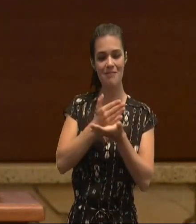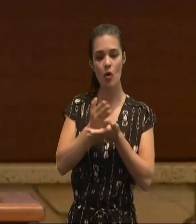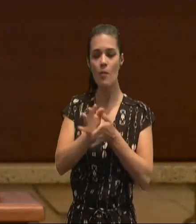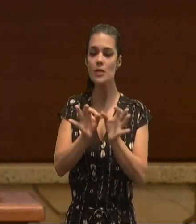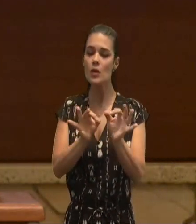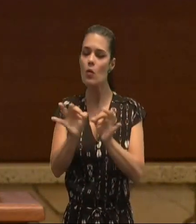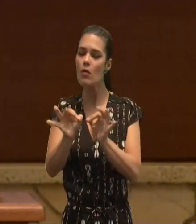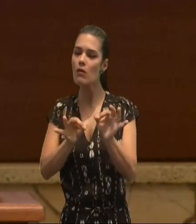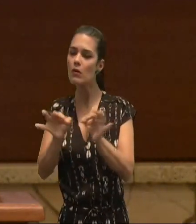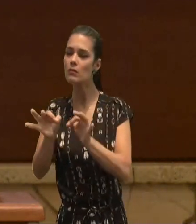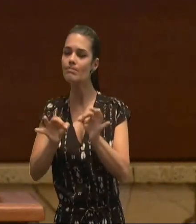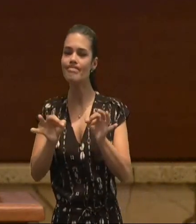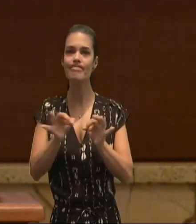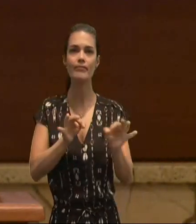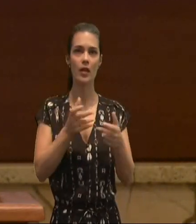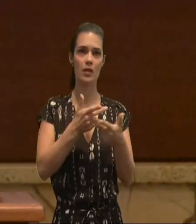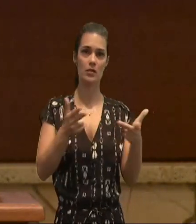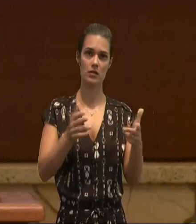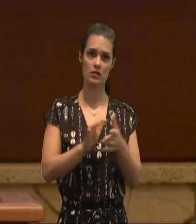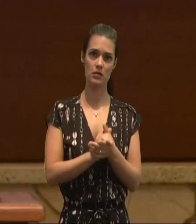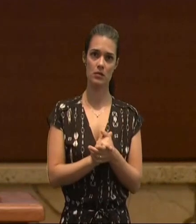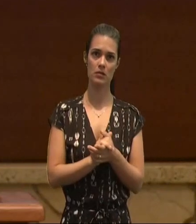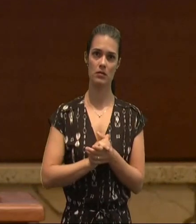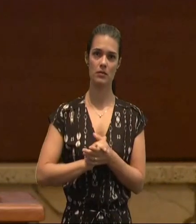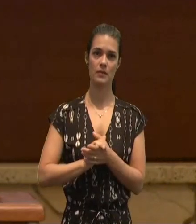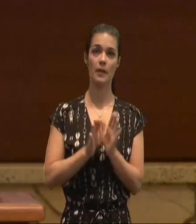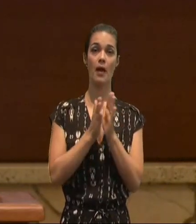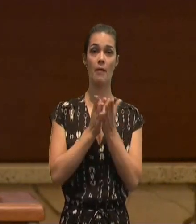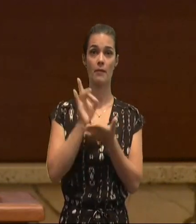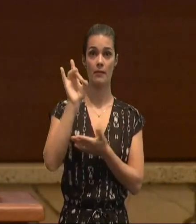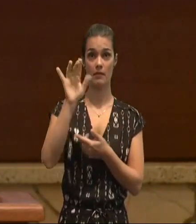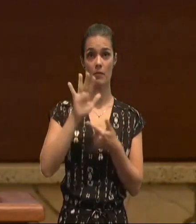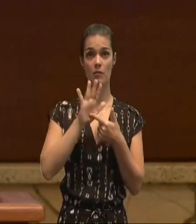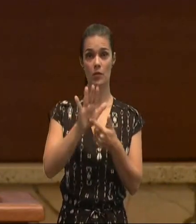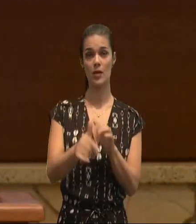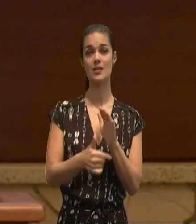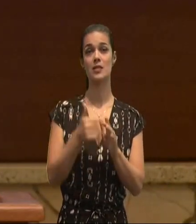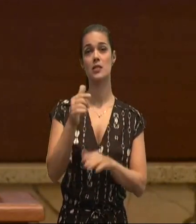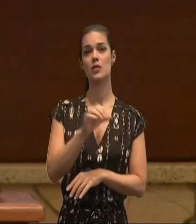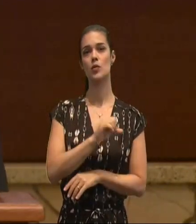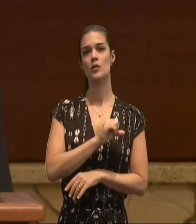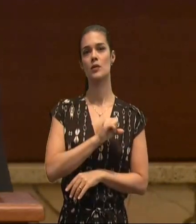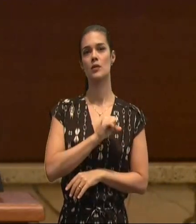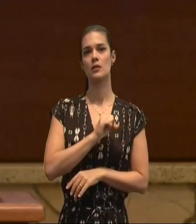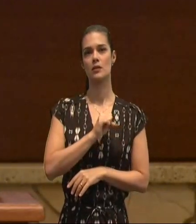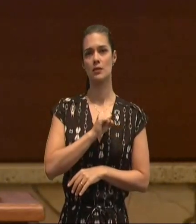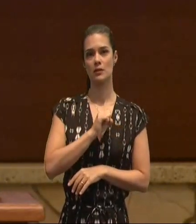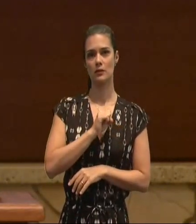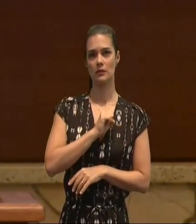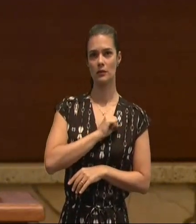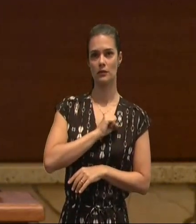situação, e diz a Bíblia, você pode me acompanhar aqui no segundo livro de Samuel.